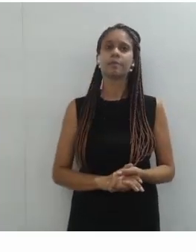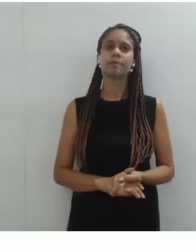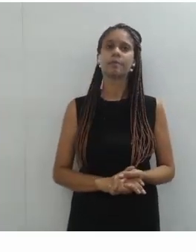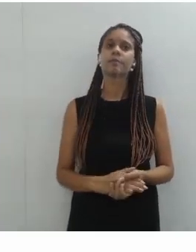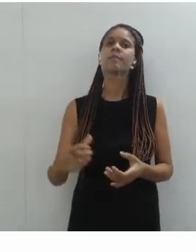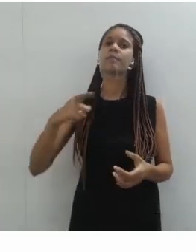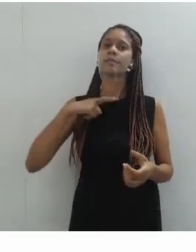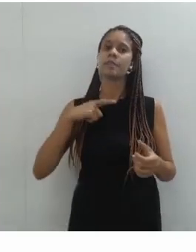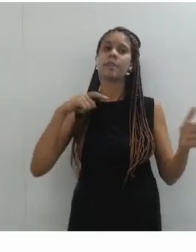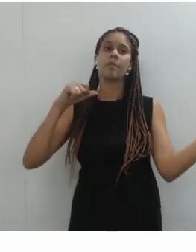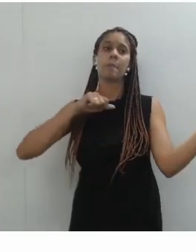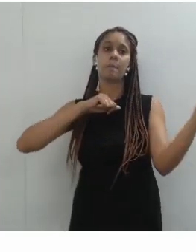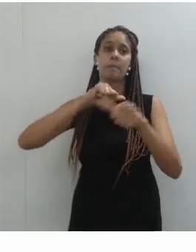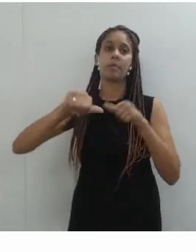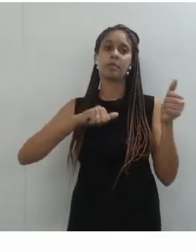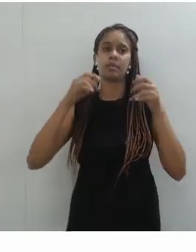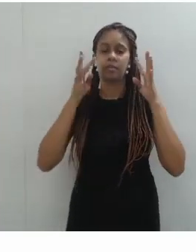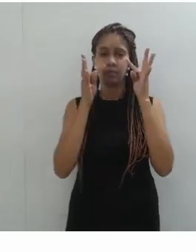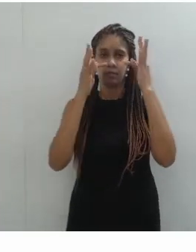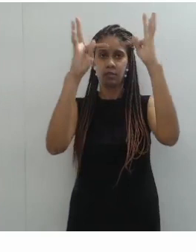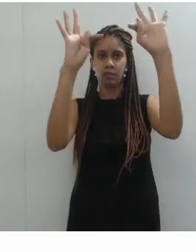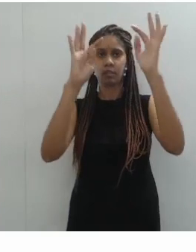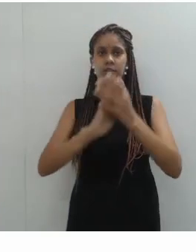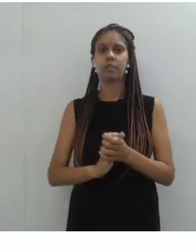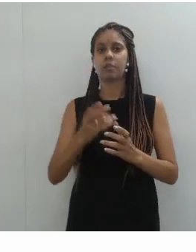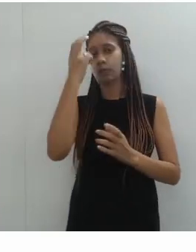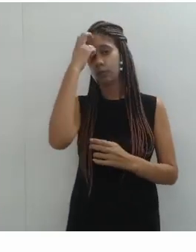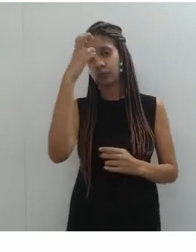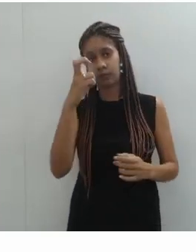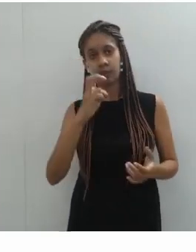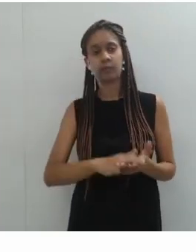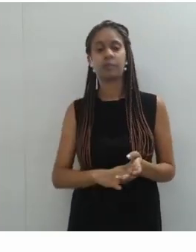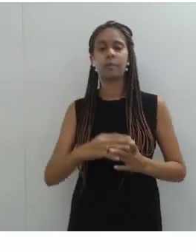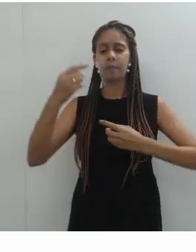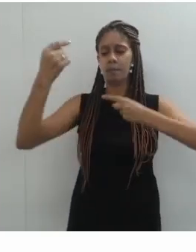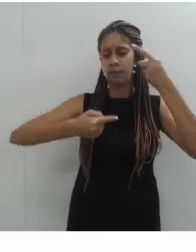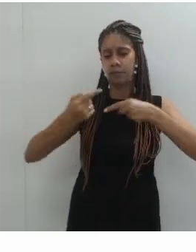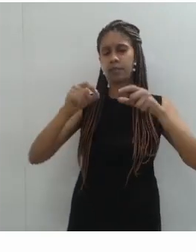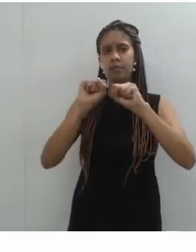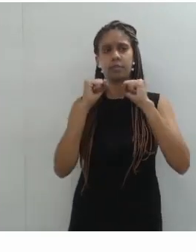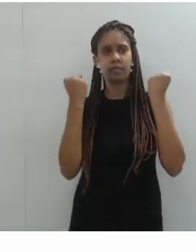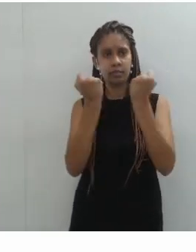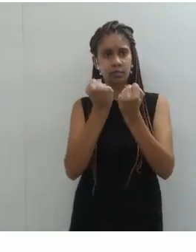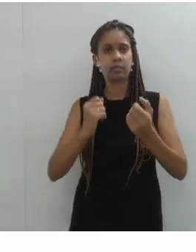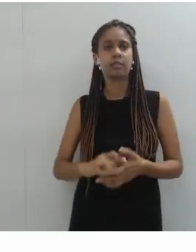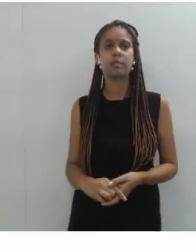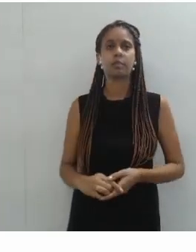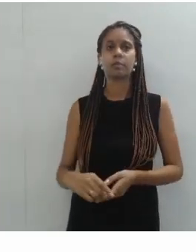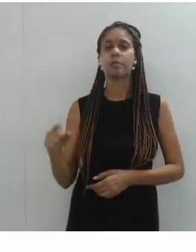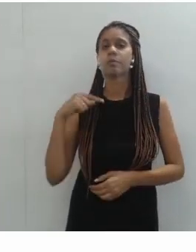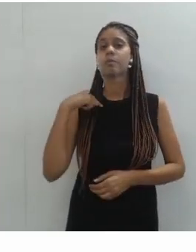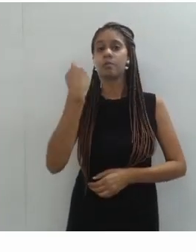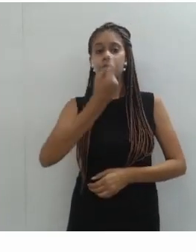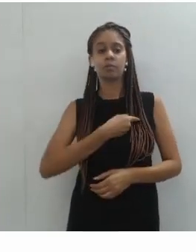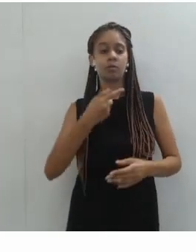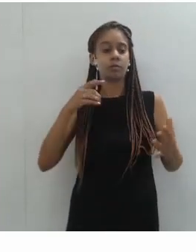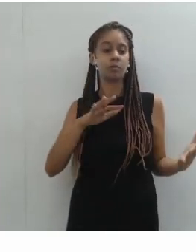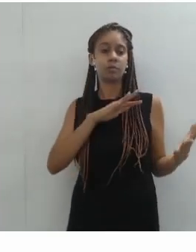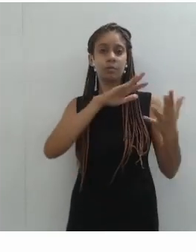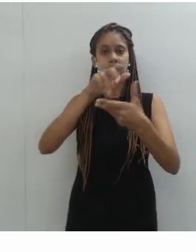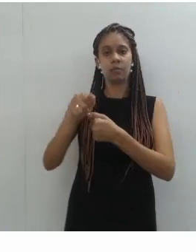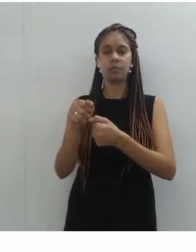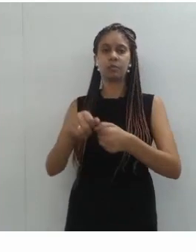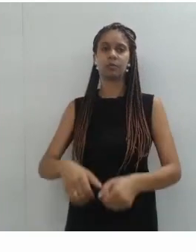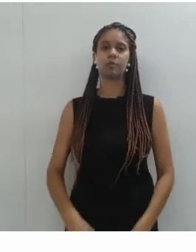trouxe mudanças tecnológicas, culturais, políticas e sociais no nosso planeta. Não